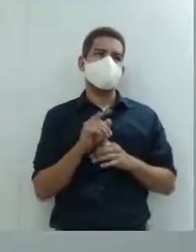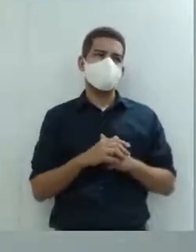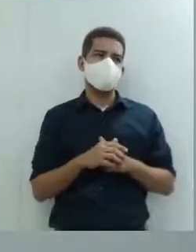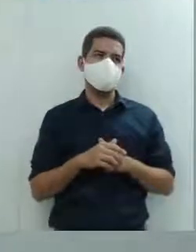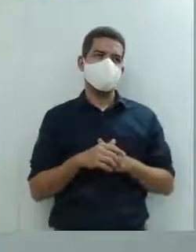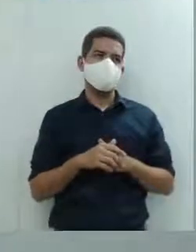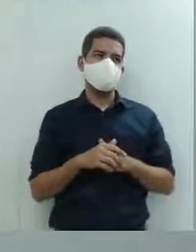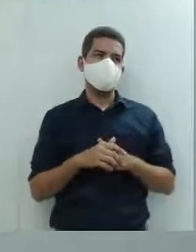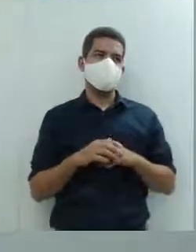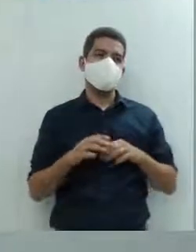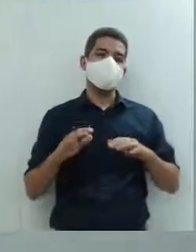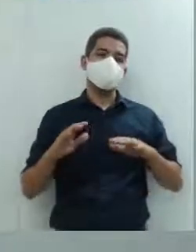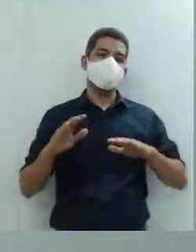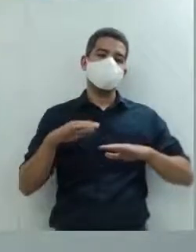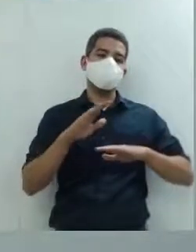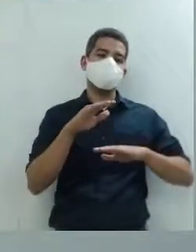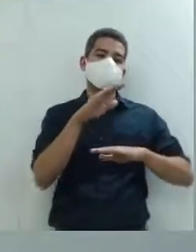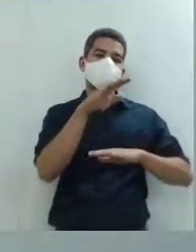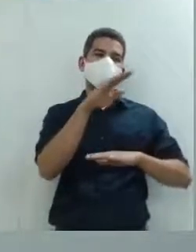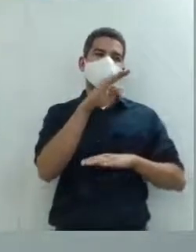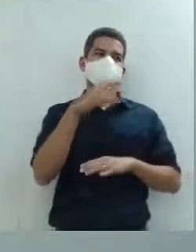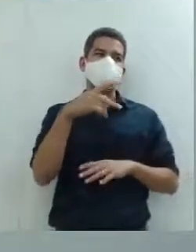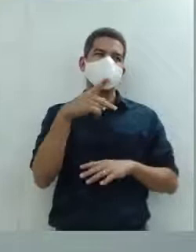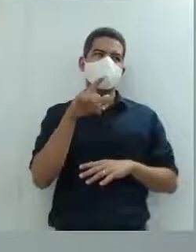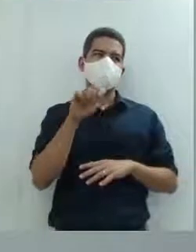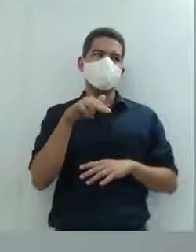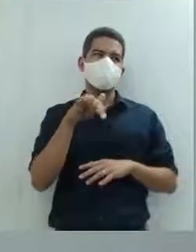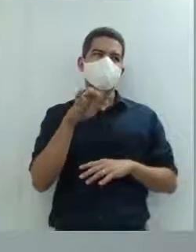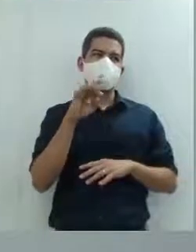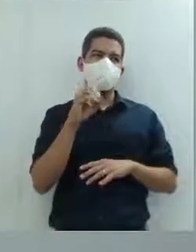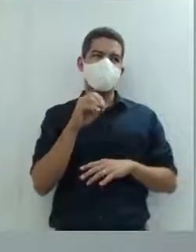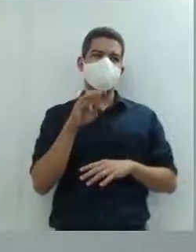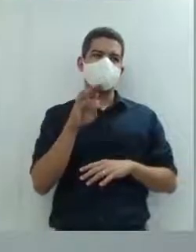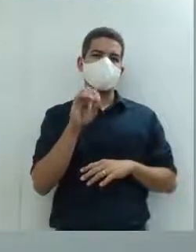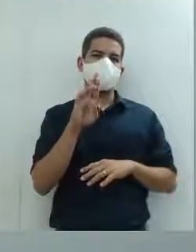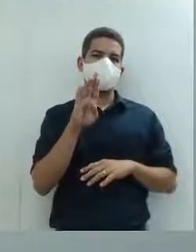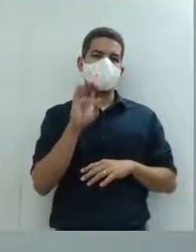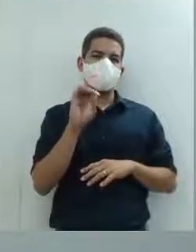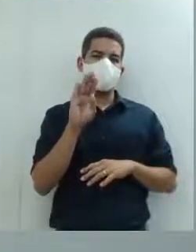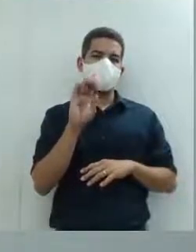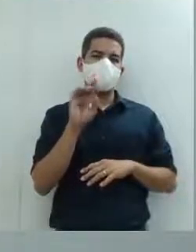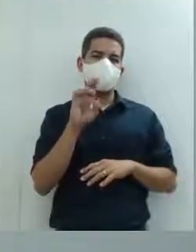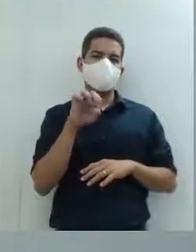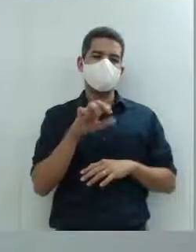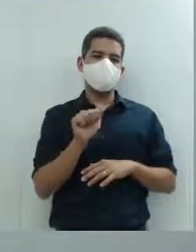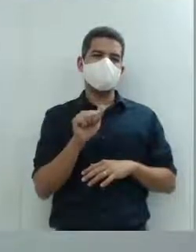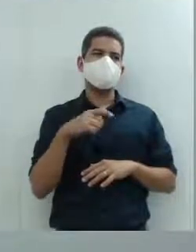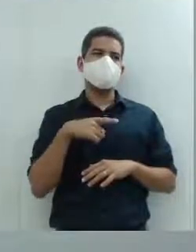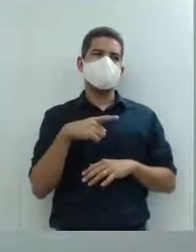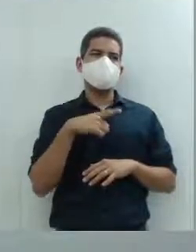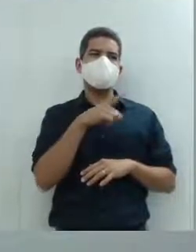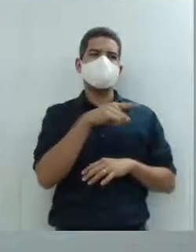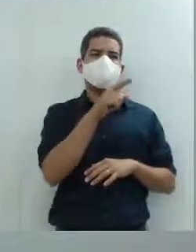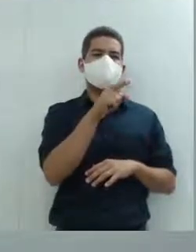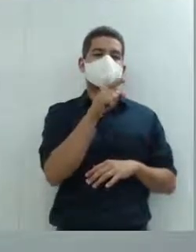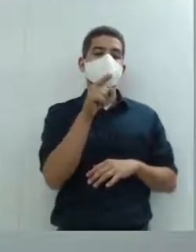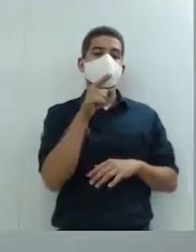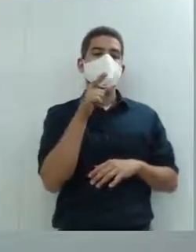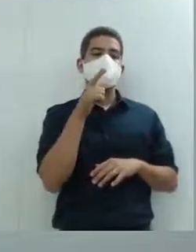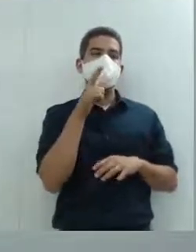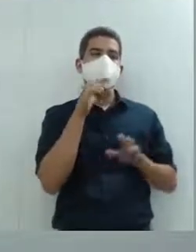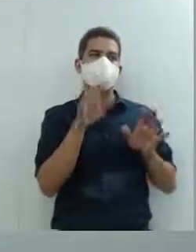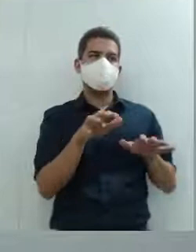o Planalto da Borborema, quando ela sobe e esfria, aí é que chove mesmo. E aí você vai ter uma região de Pernambuco bem molhada e a outra